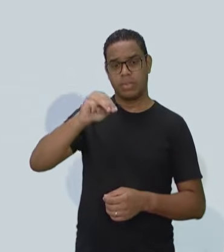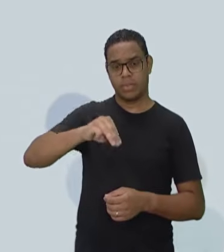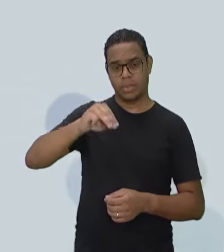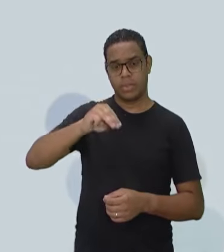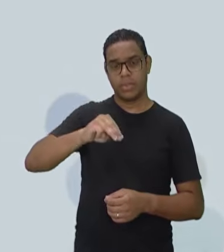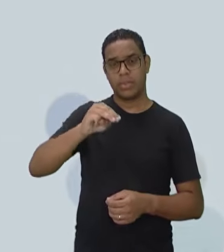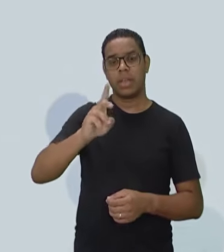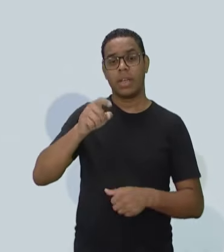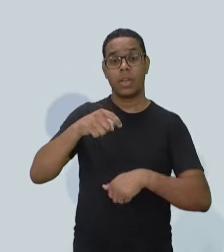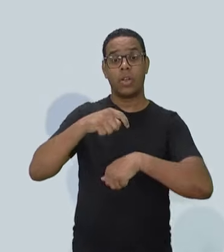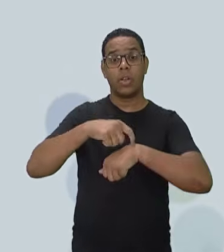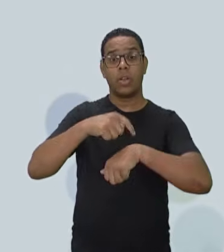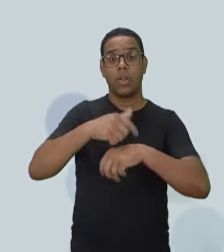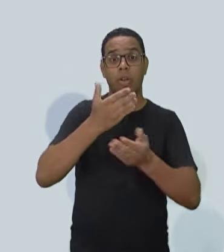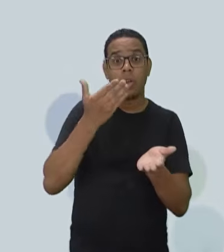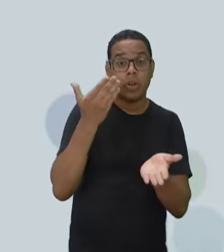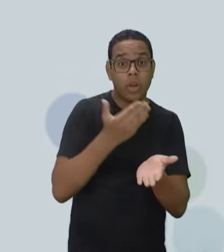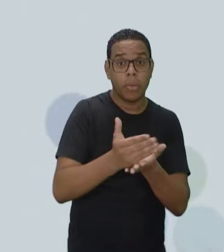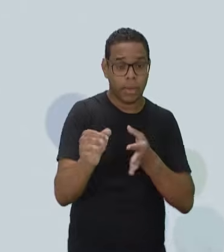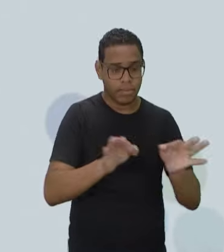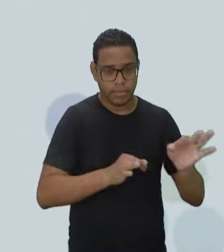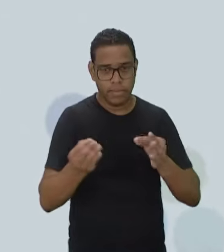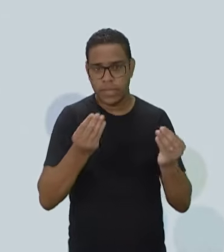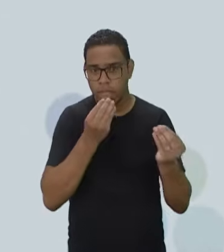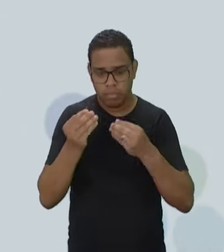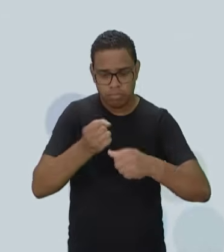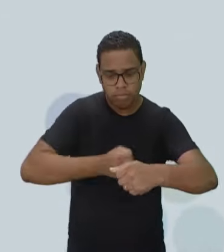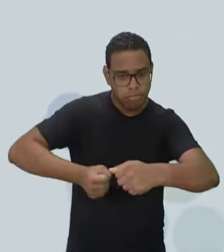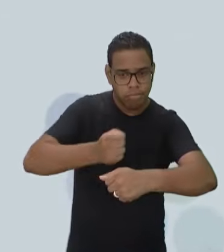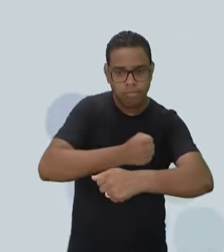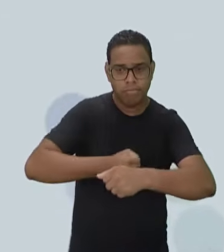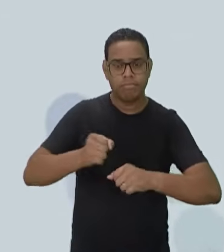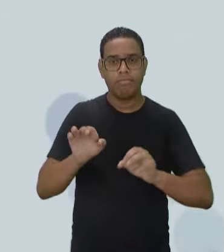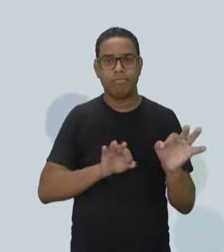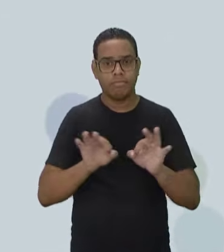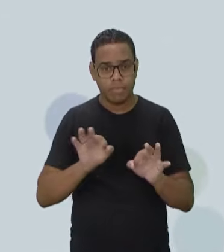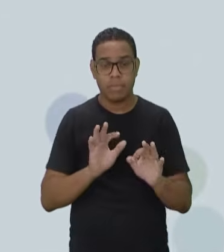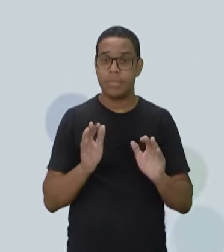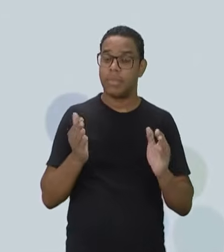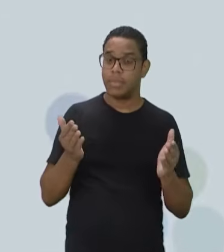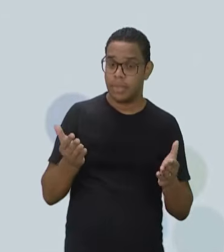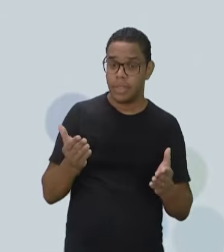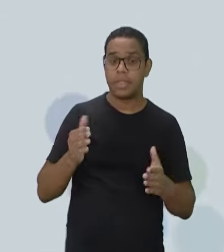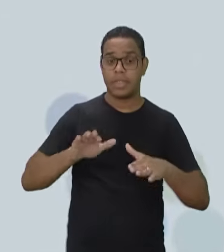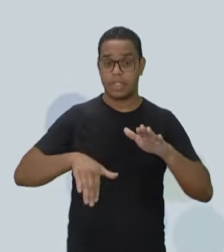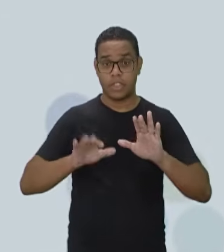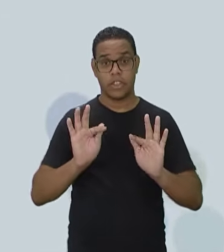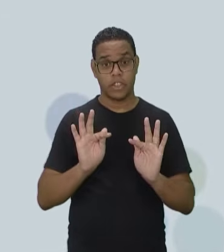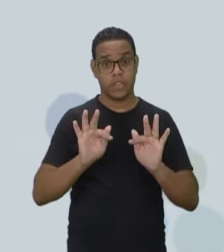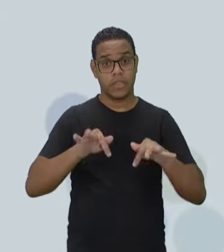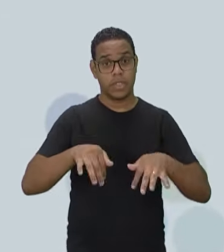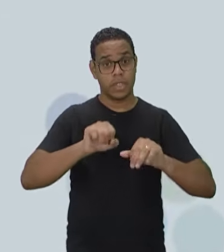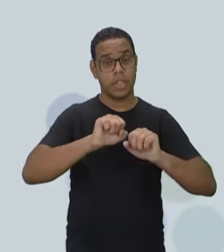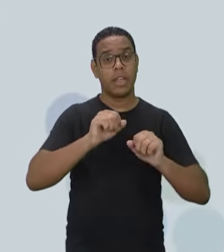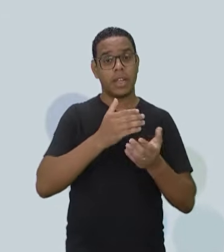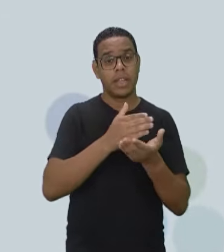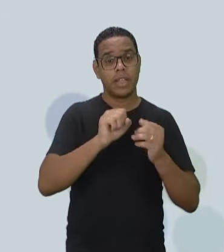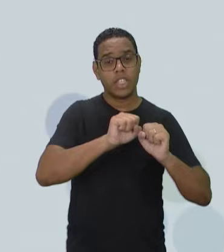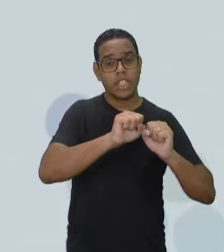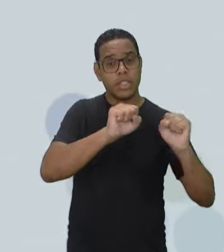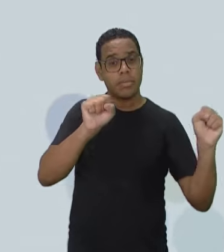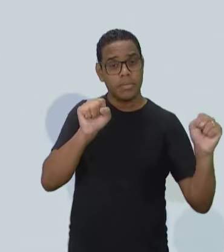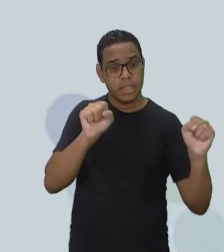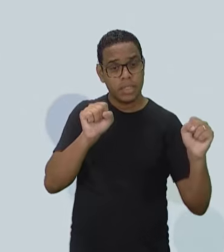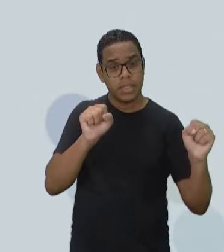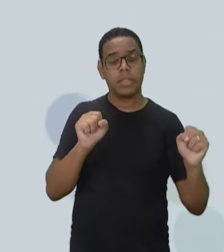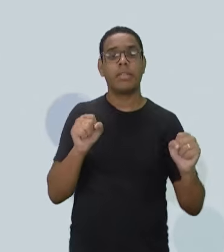11h50 é o horário que ele começou a preparar o almoço? Provavelmente era no final da manhã. E aí